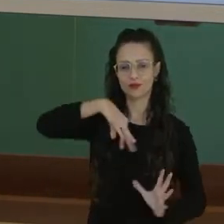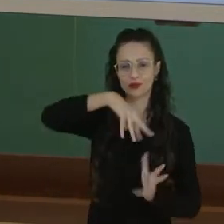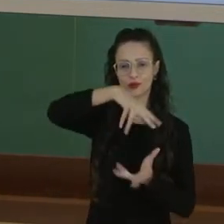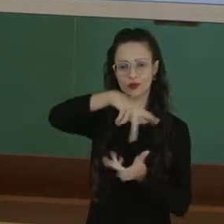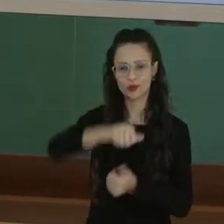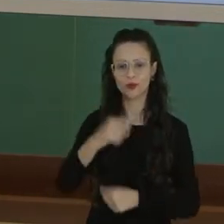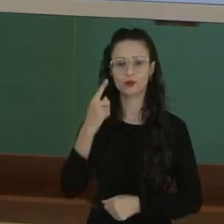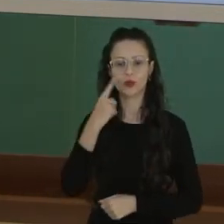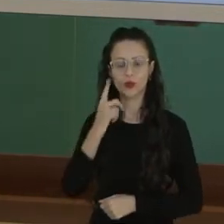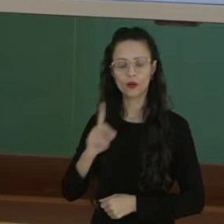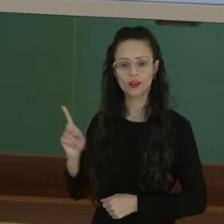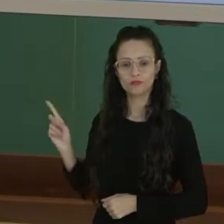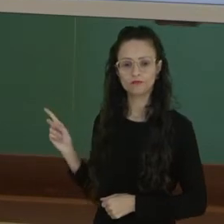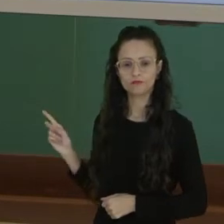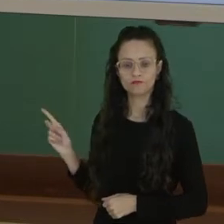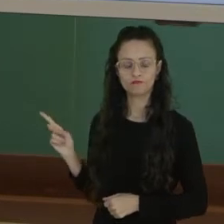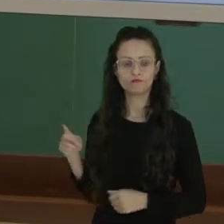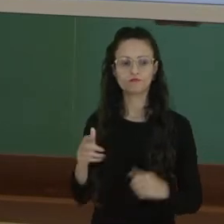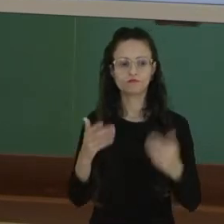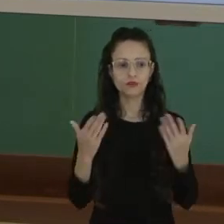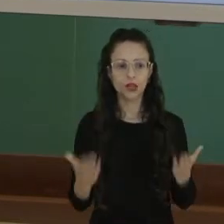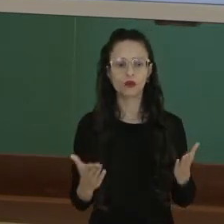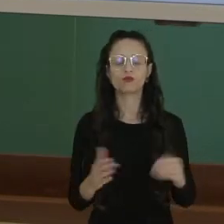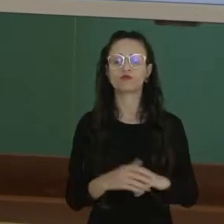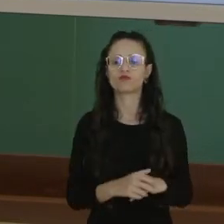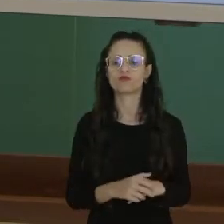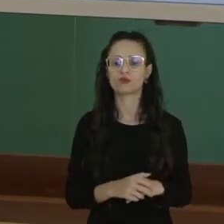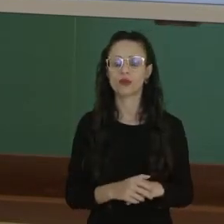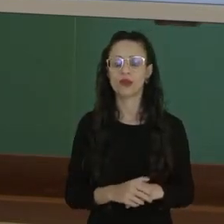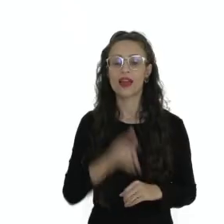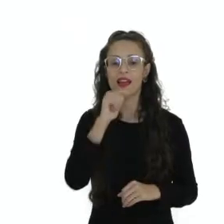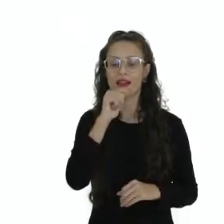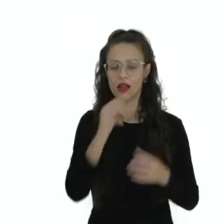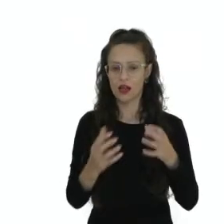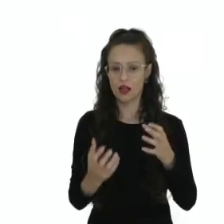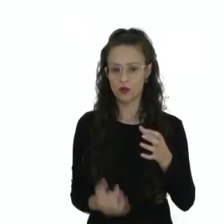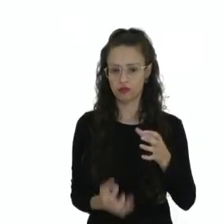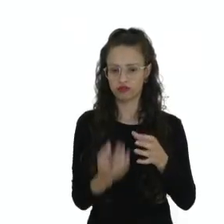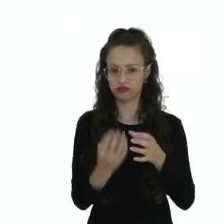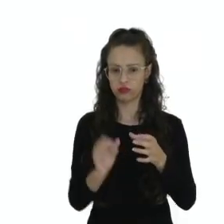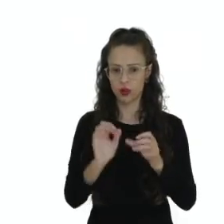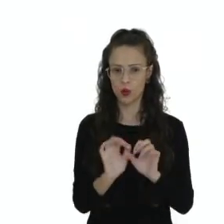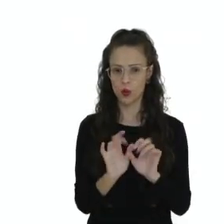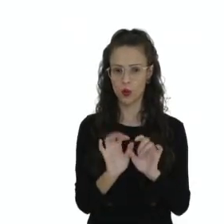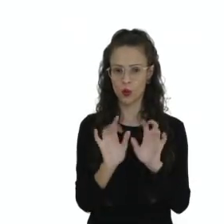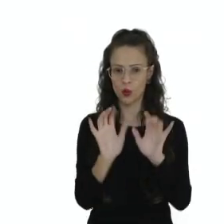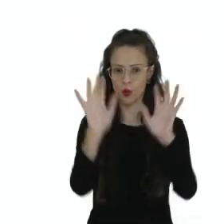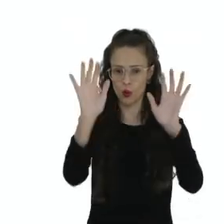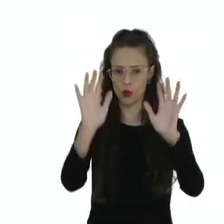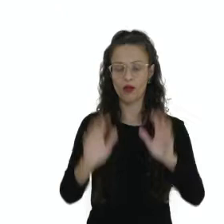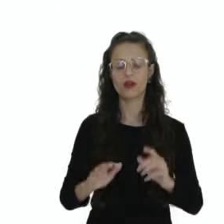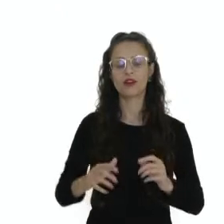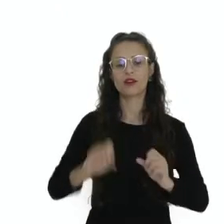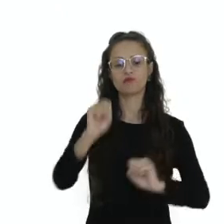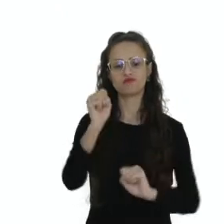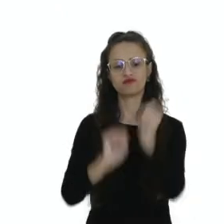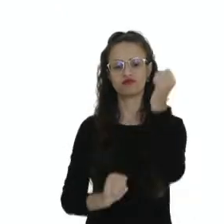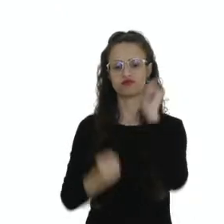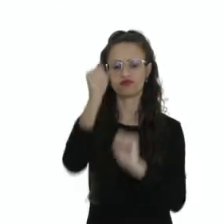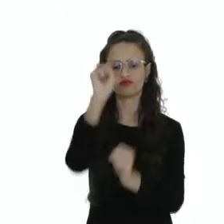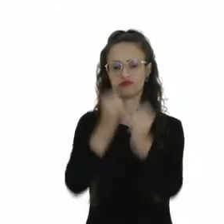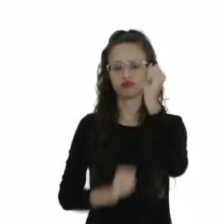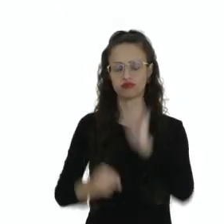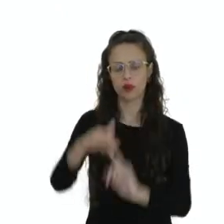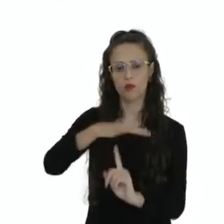Veja, aqui, quando esquentamos água e transformamos em vapor para movimentar uma máquina, estamos